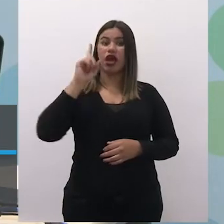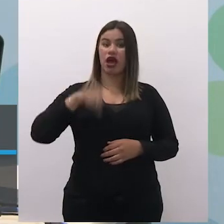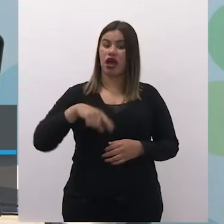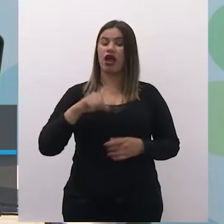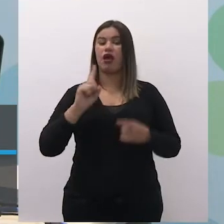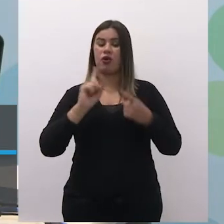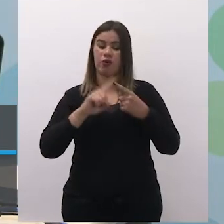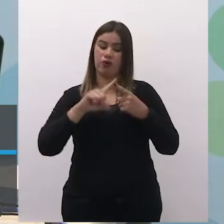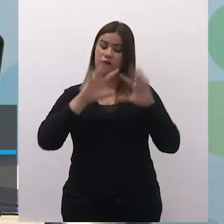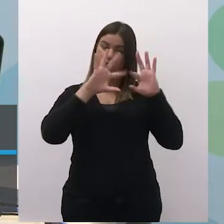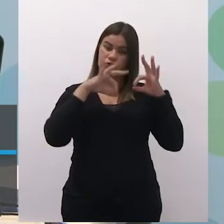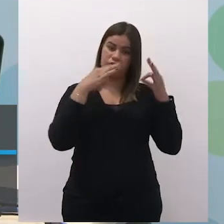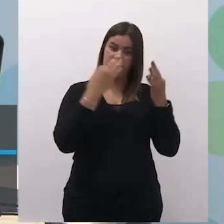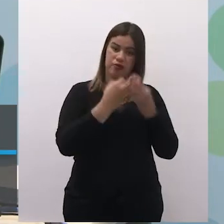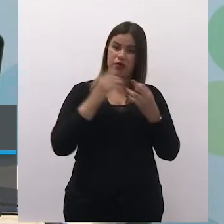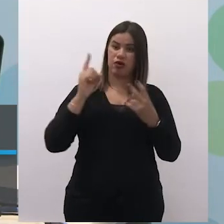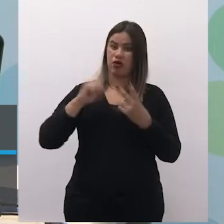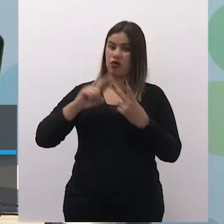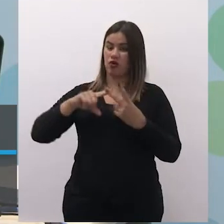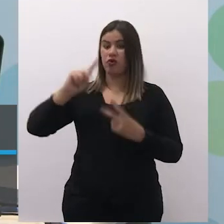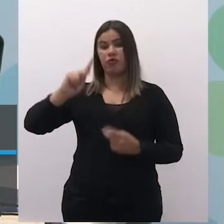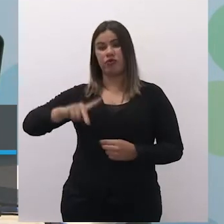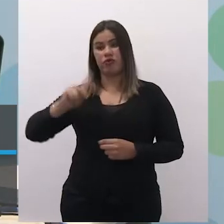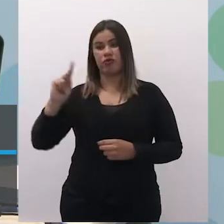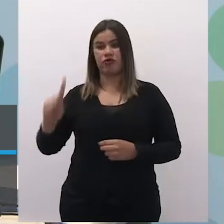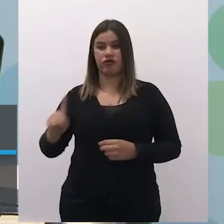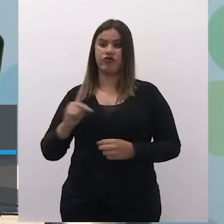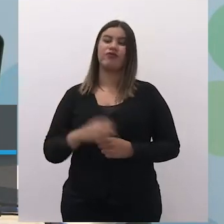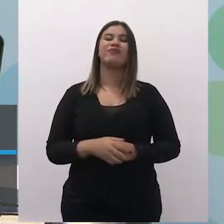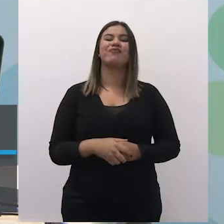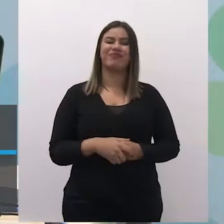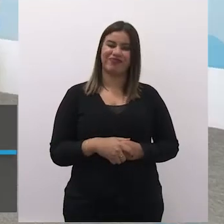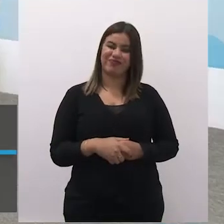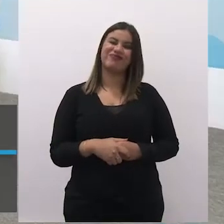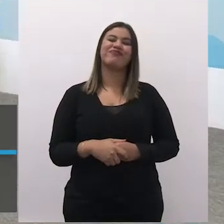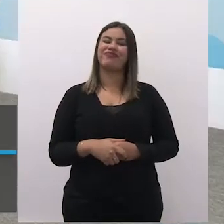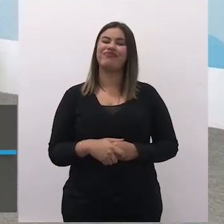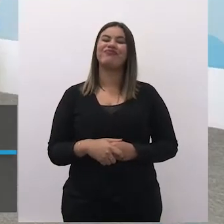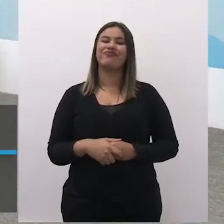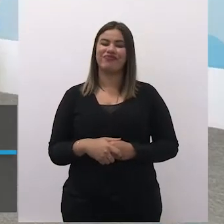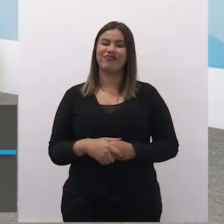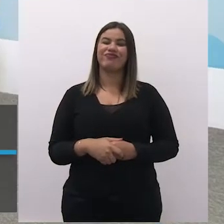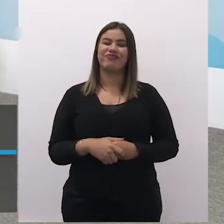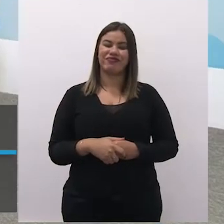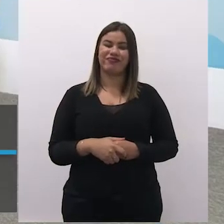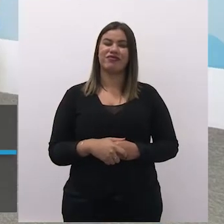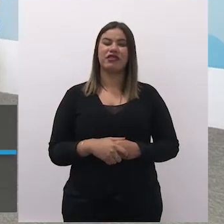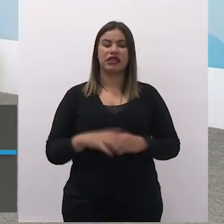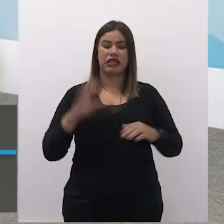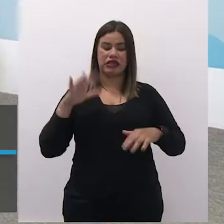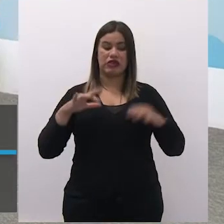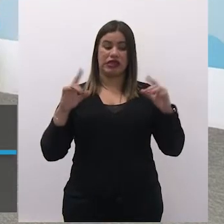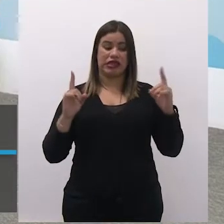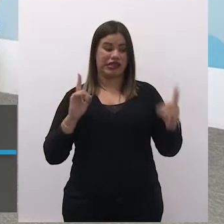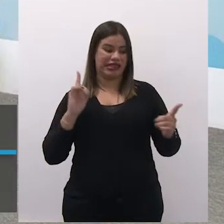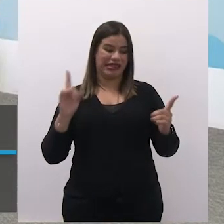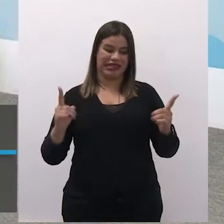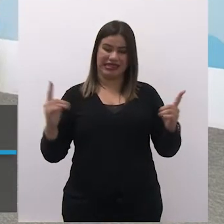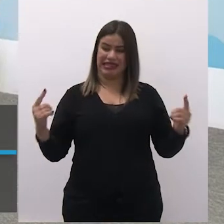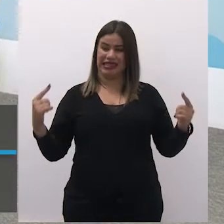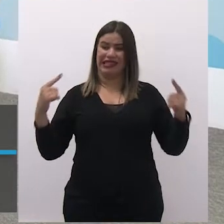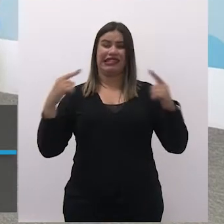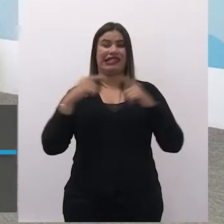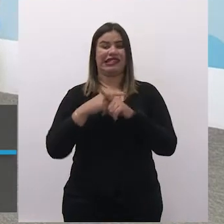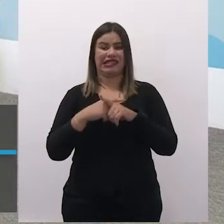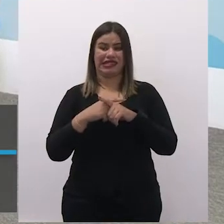lado a família e de um lado o professor. E isso também gera um conflito. Gera um conflito. Família e escola. Porque os valores